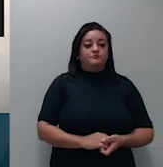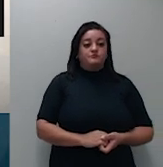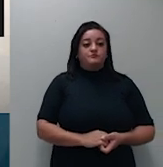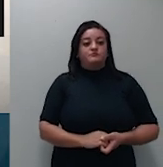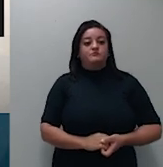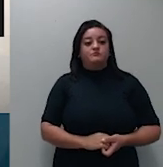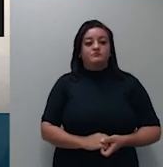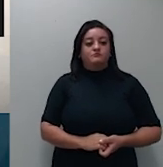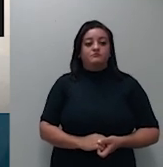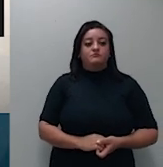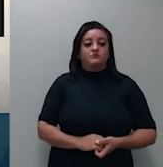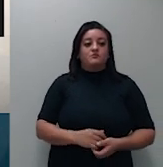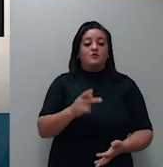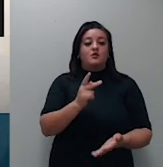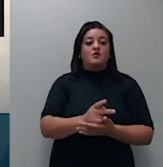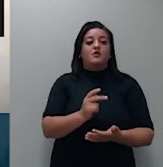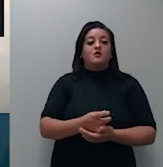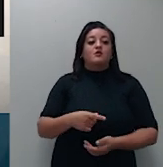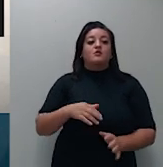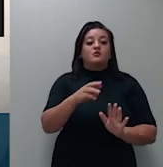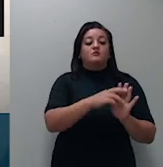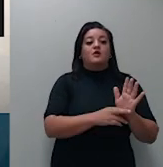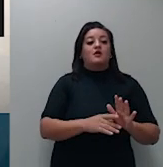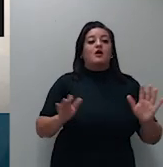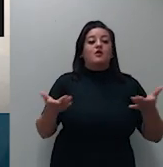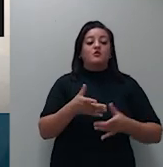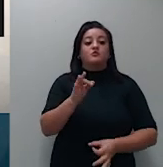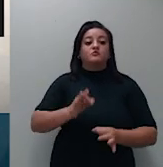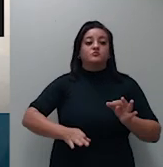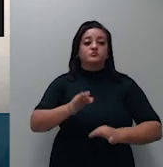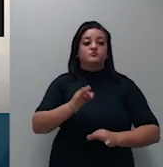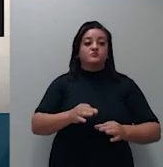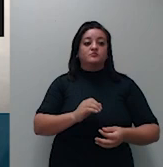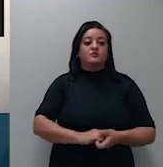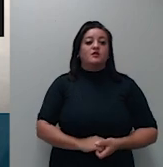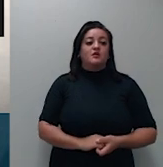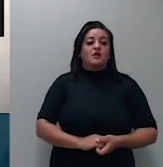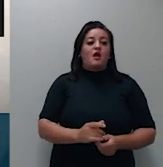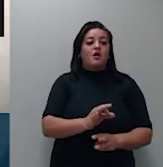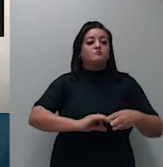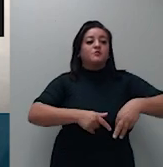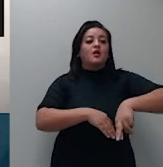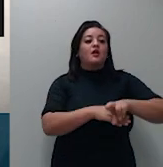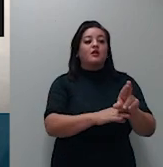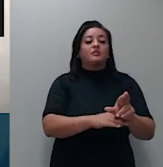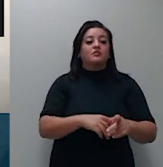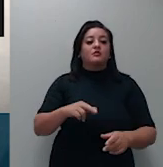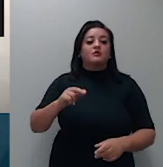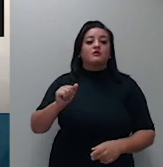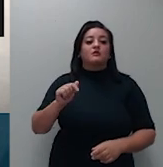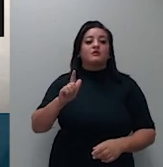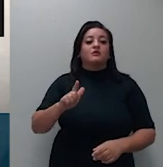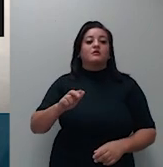segundo a nossa pauta chama a julgamento da relatoria do ministro Araújo